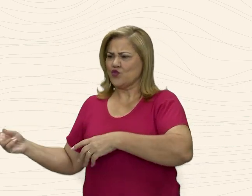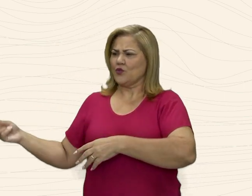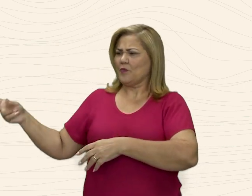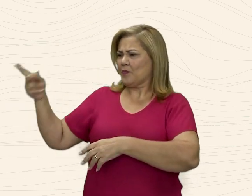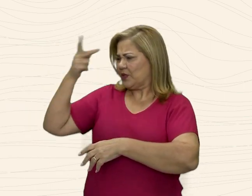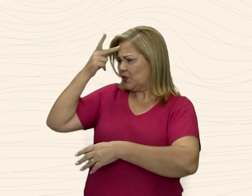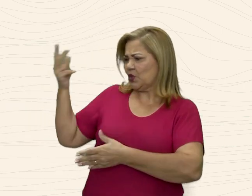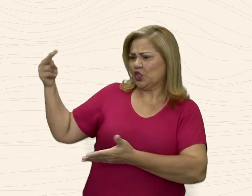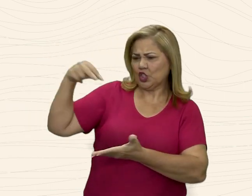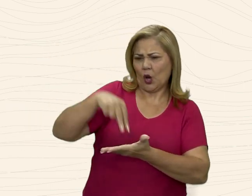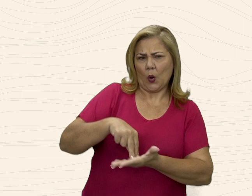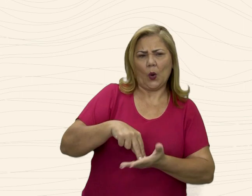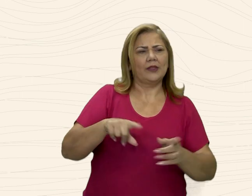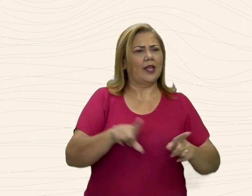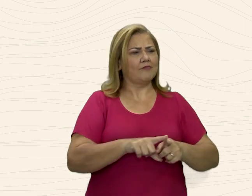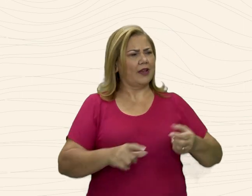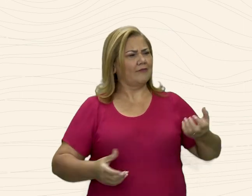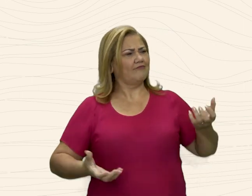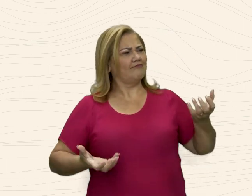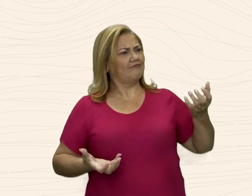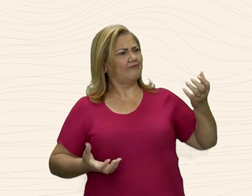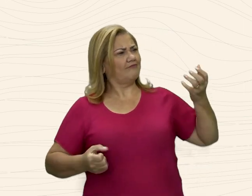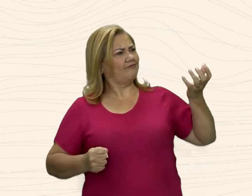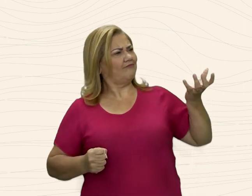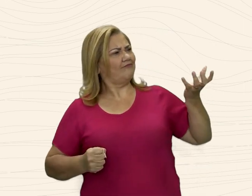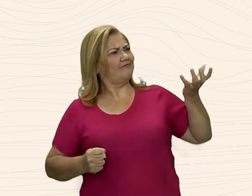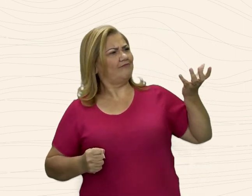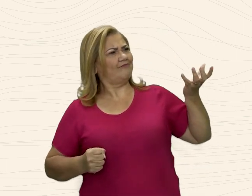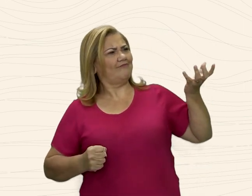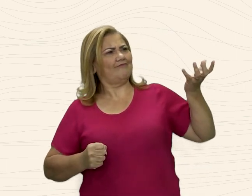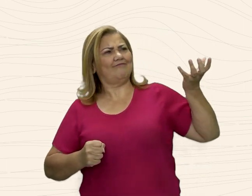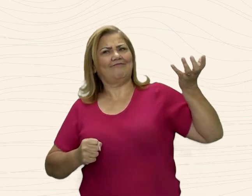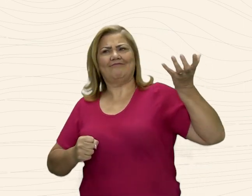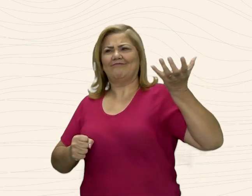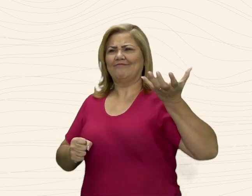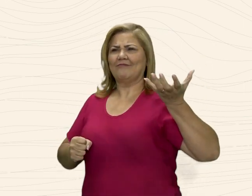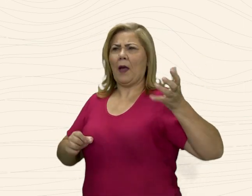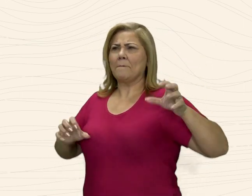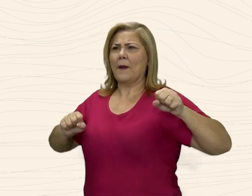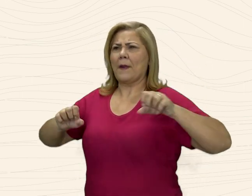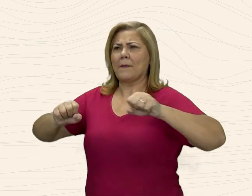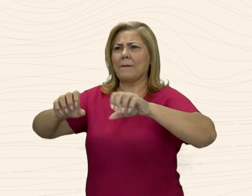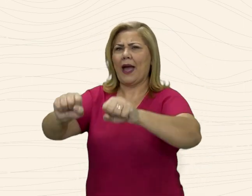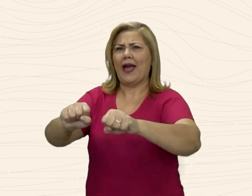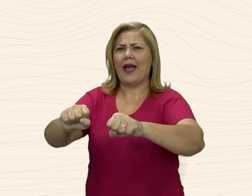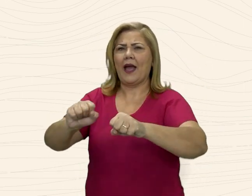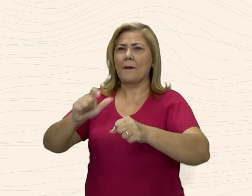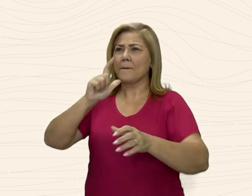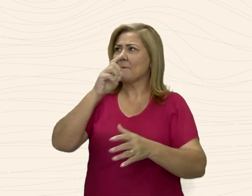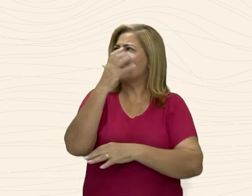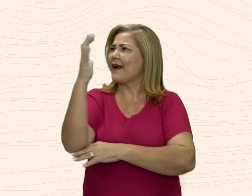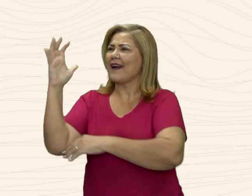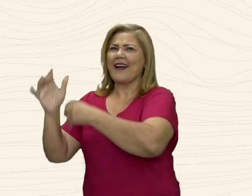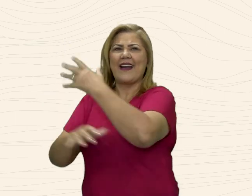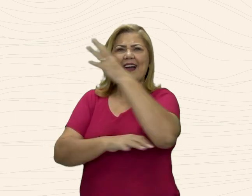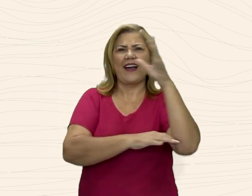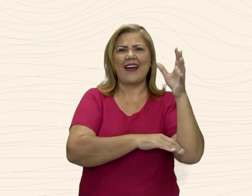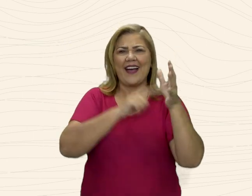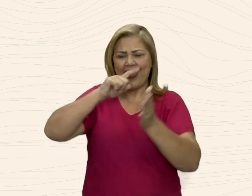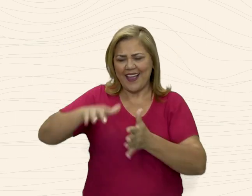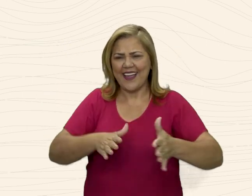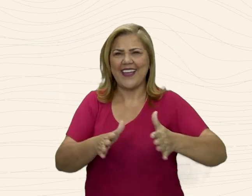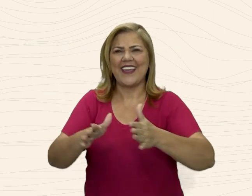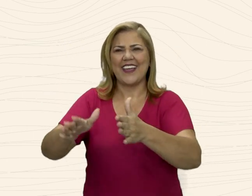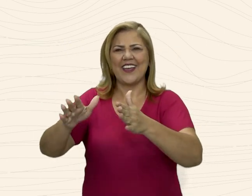matuto, na conquista do Anhanguera. Falam as matas, nos rios e cascatas,